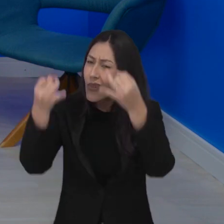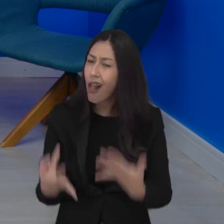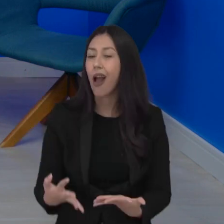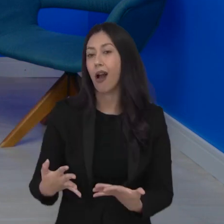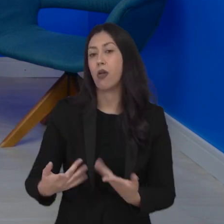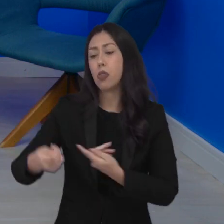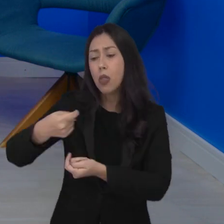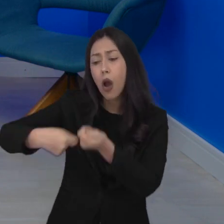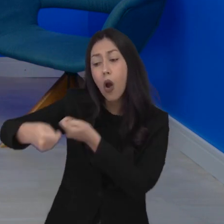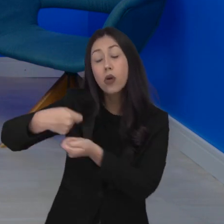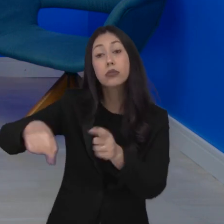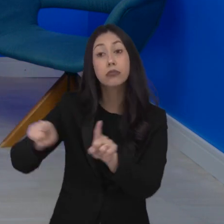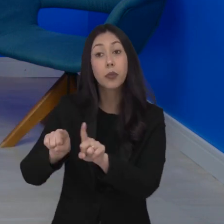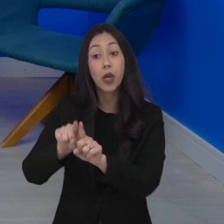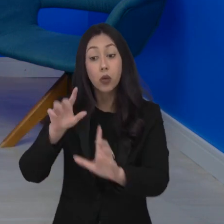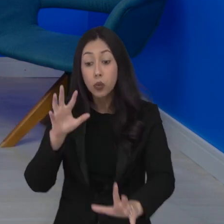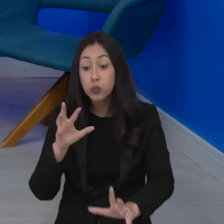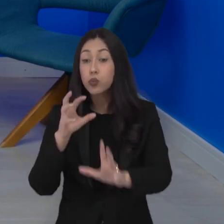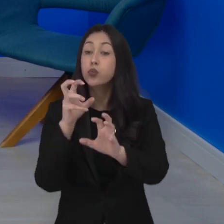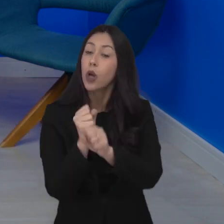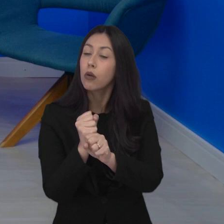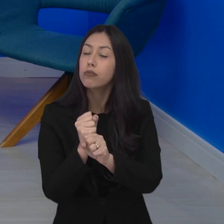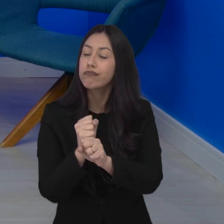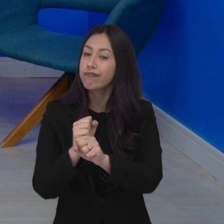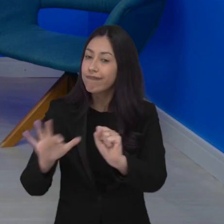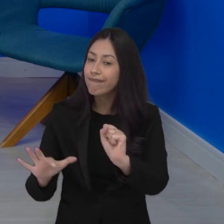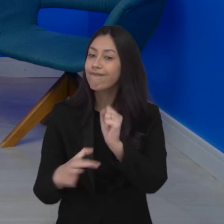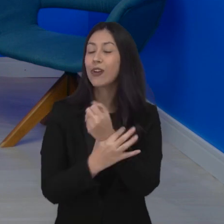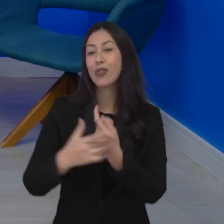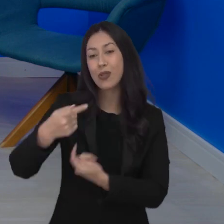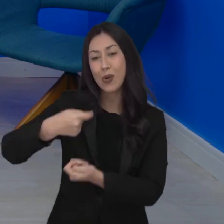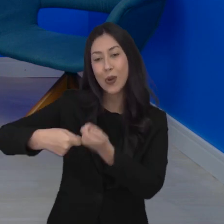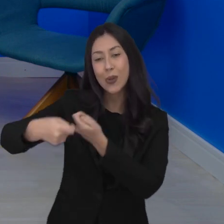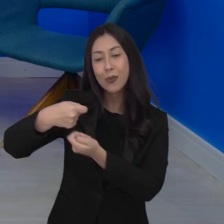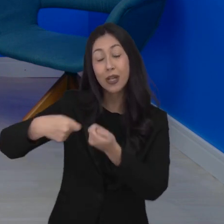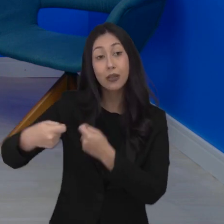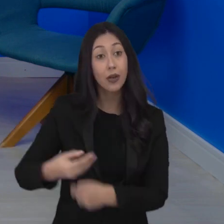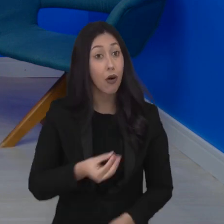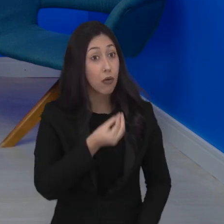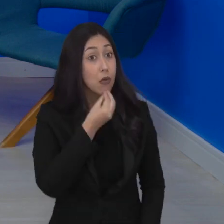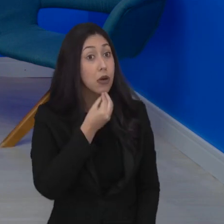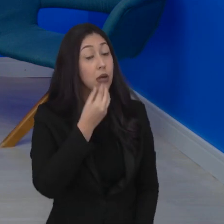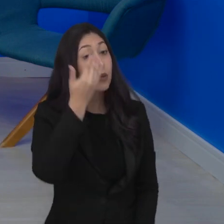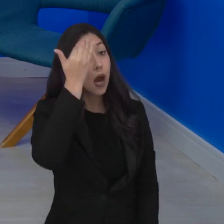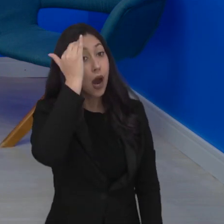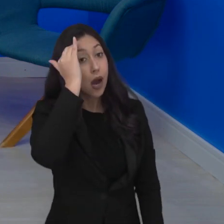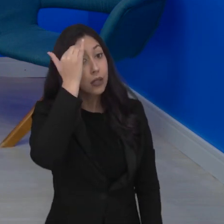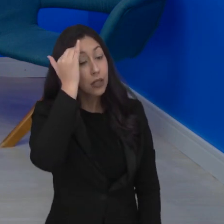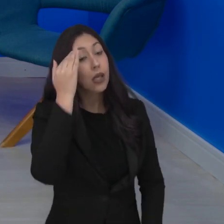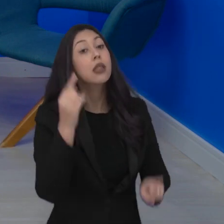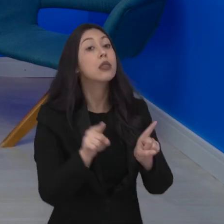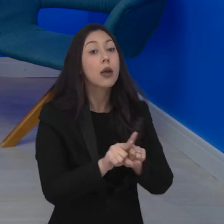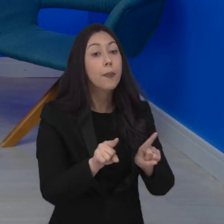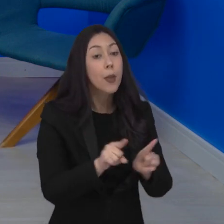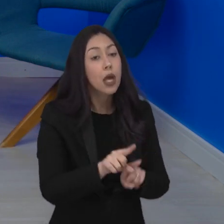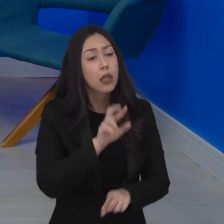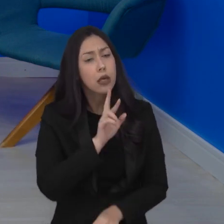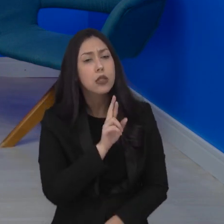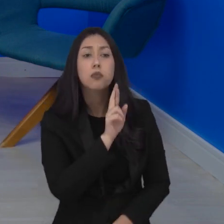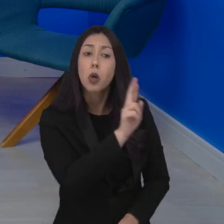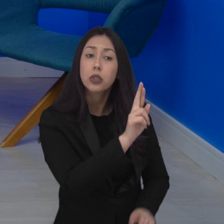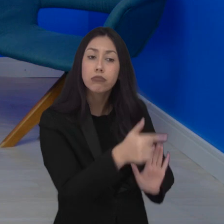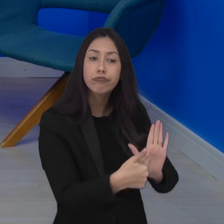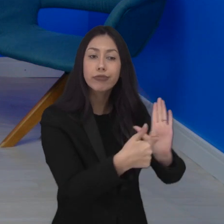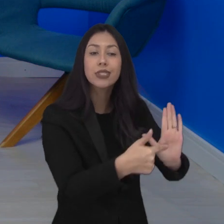públicas e como são feitos os cálculos que podem garantir o equilíbrio da economia. Oportunidade para entender os últimos